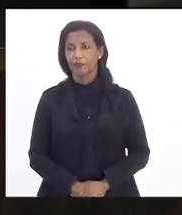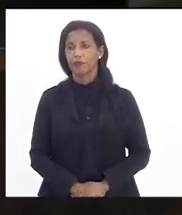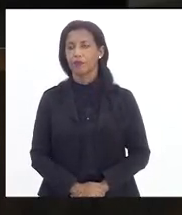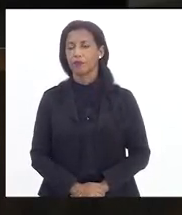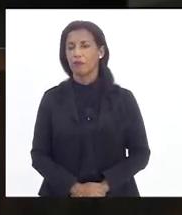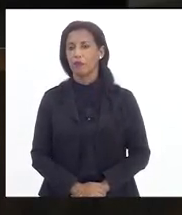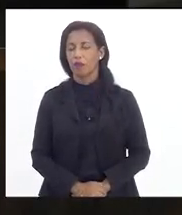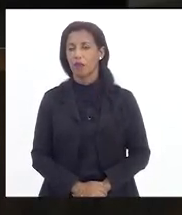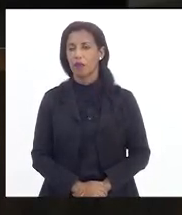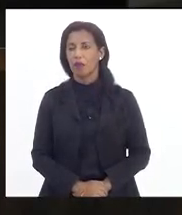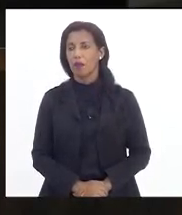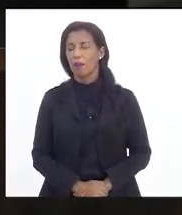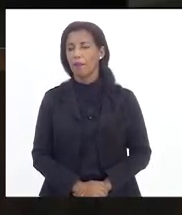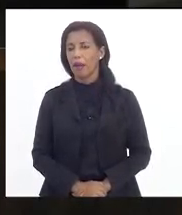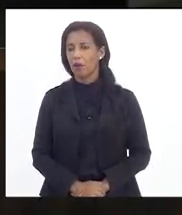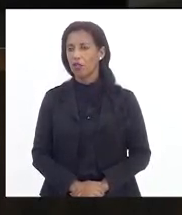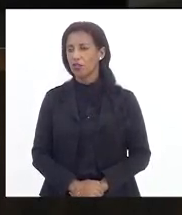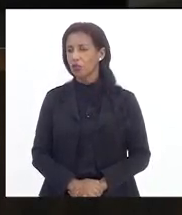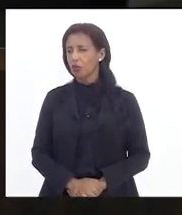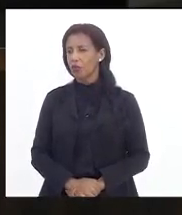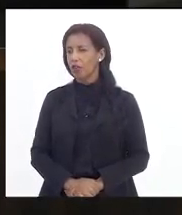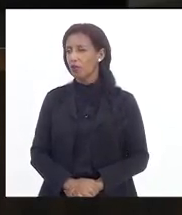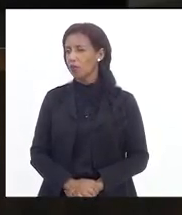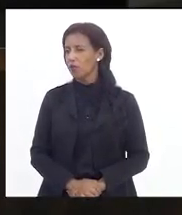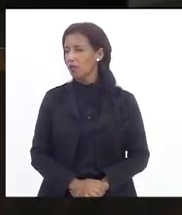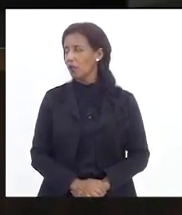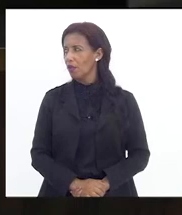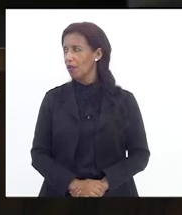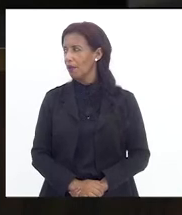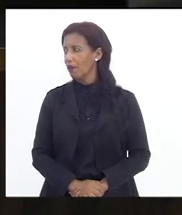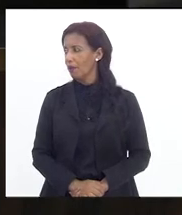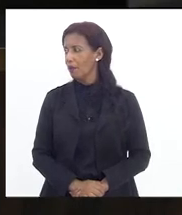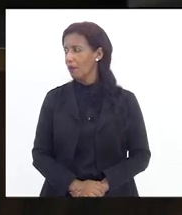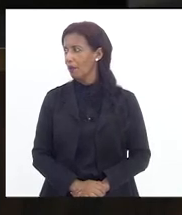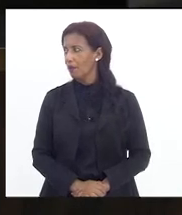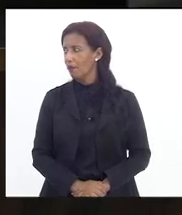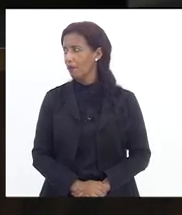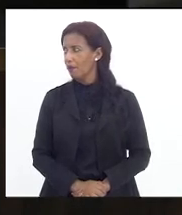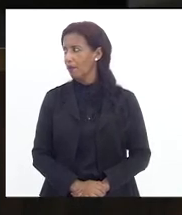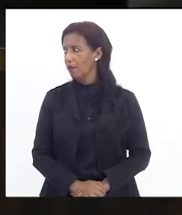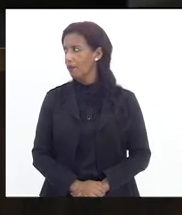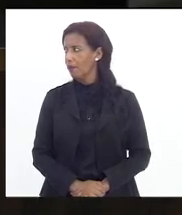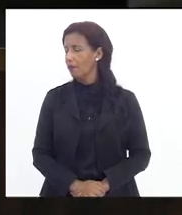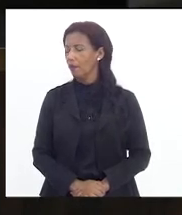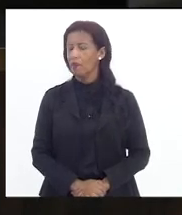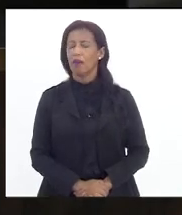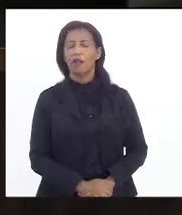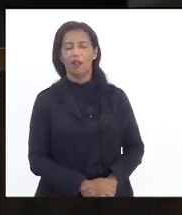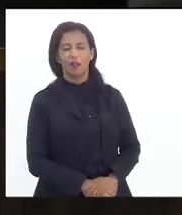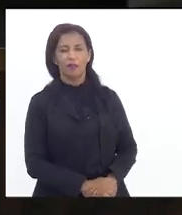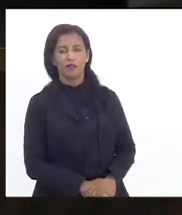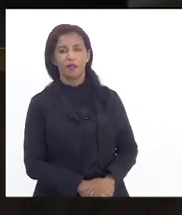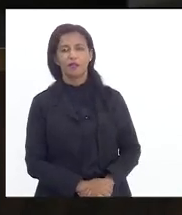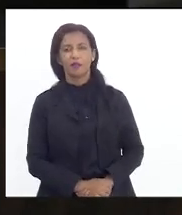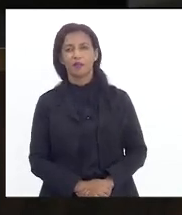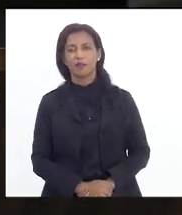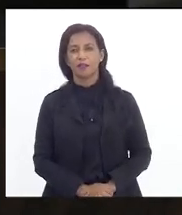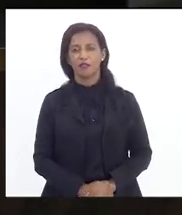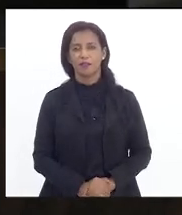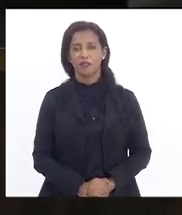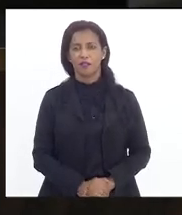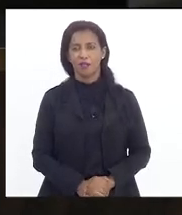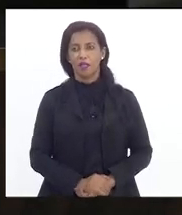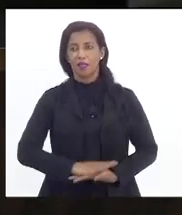obrigado para dar Martha Rocha eu antes de eu vou abrir uma pequena exceção a representando Defensoria Pública